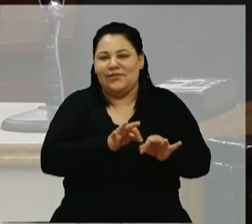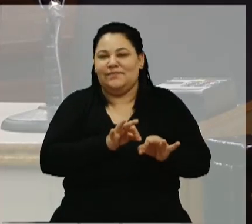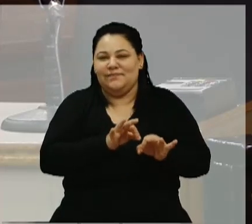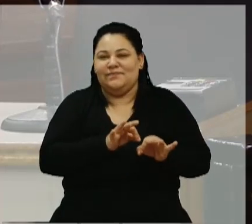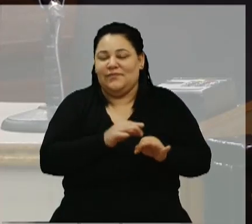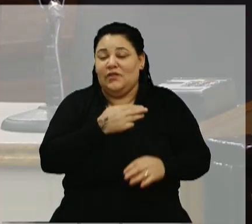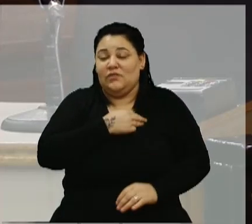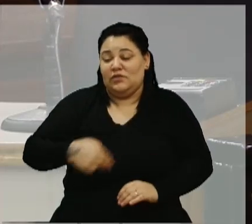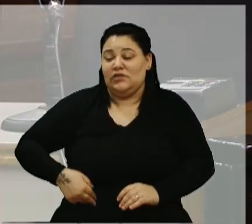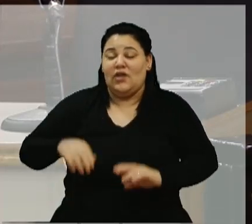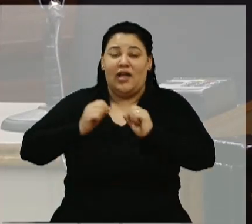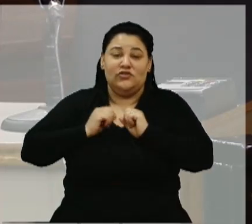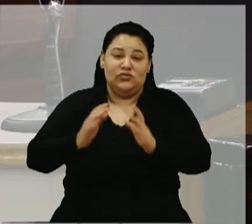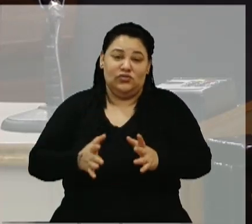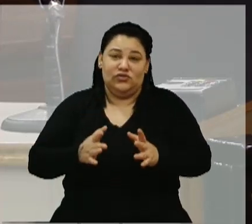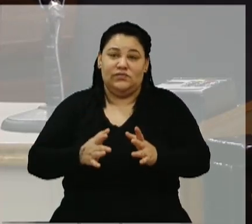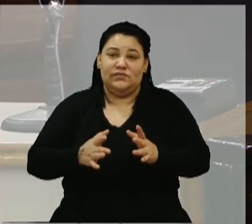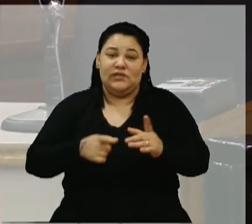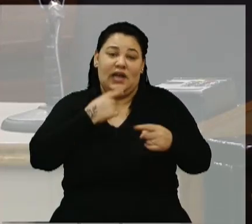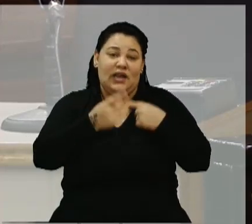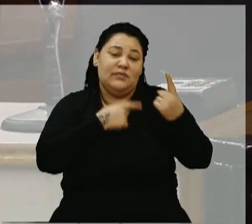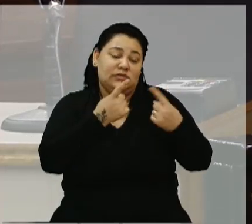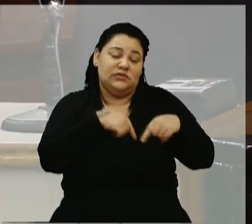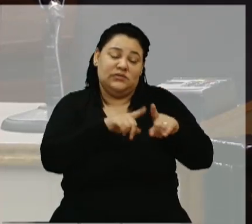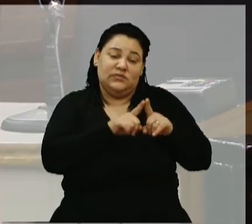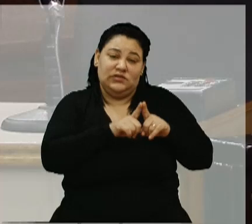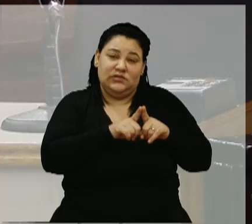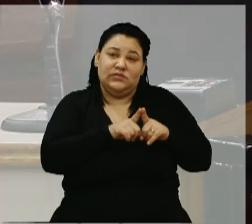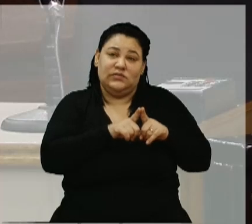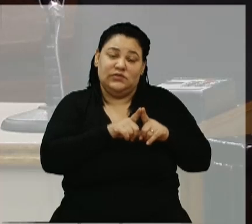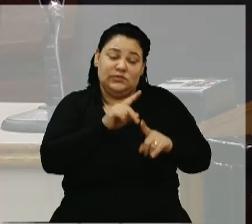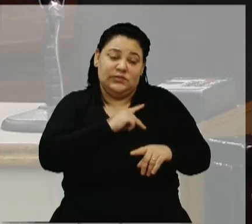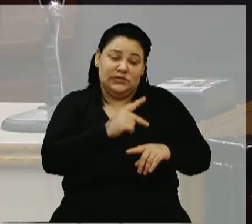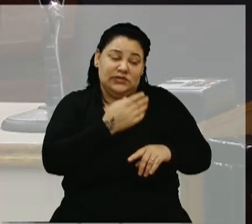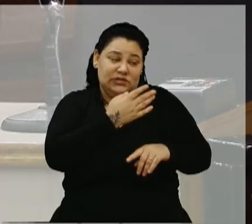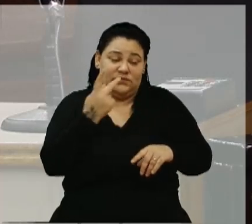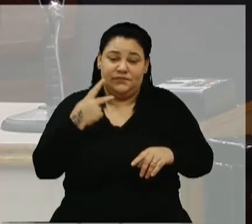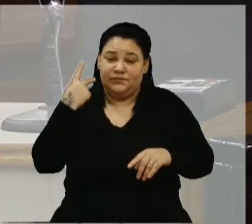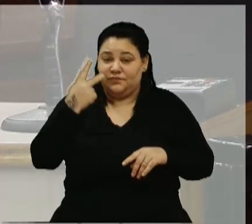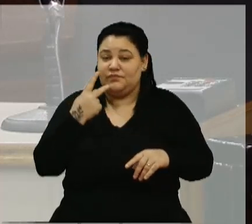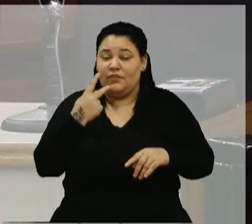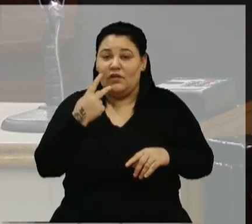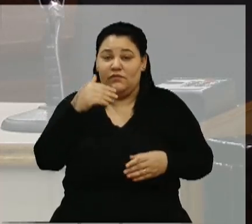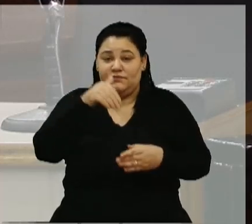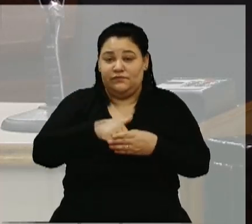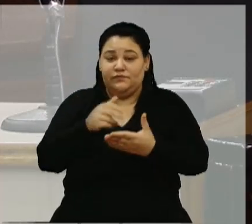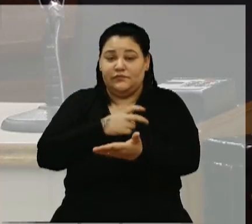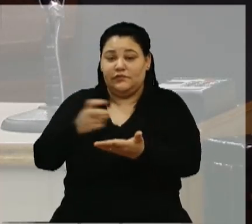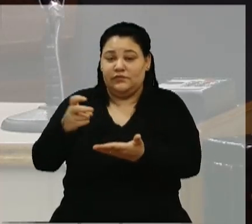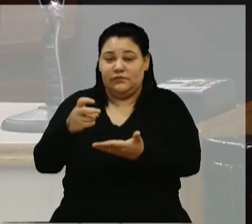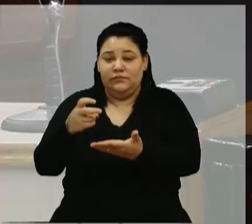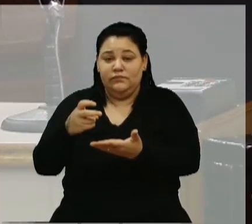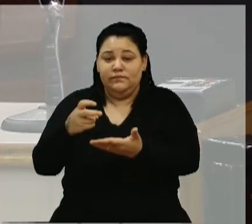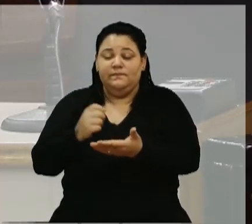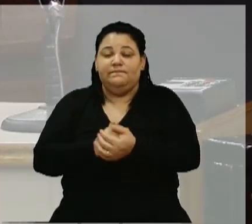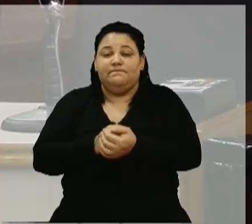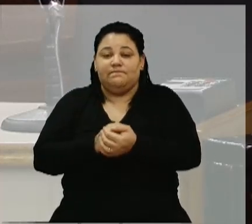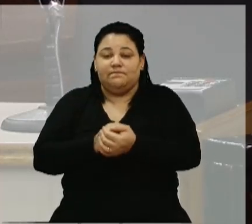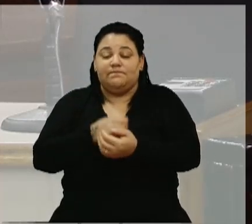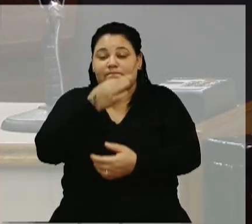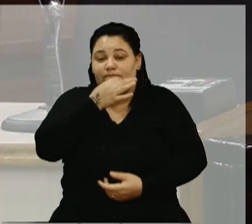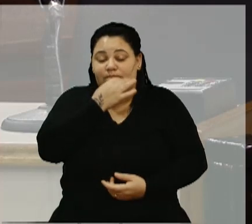que os presidentes pautem e os parlamentares votem favoráveis ao impeachment do ministro. Caxias do Sul,